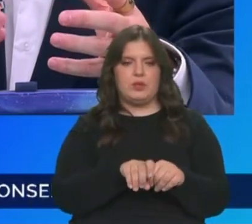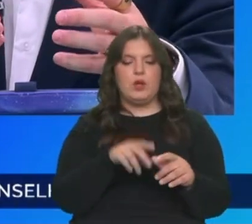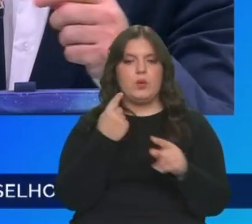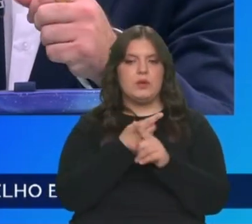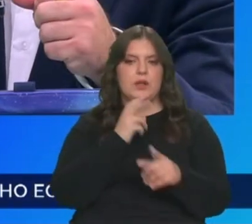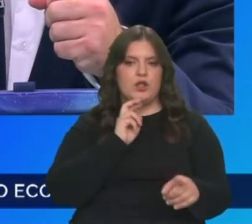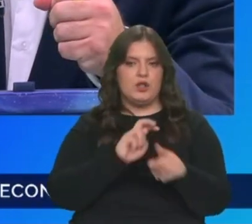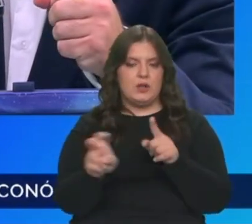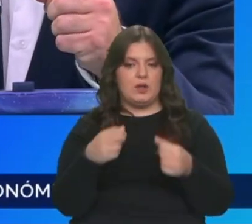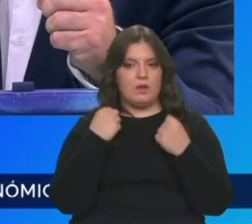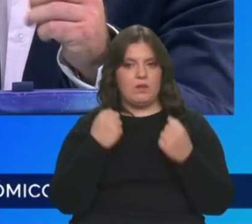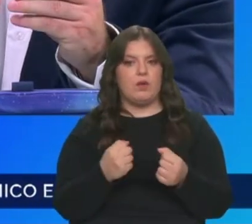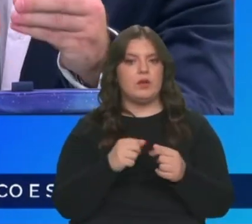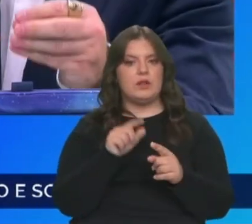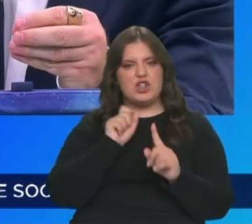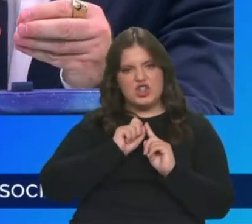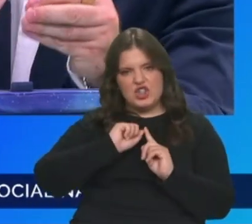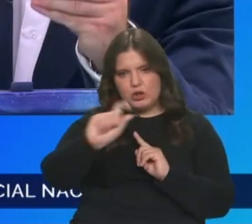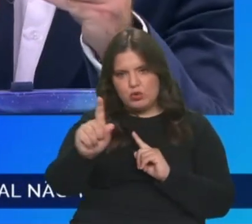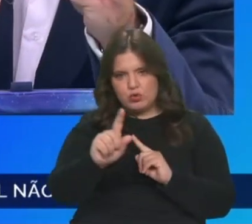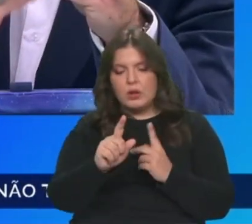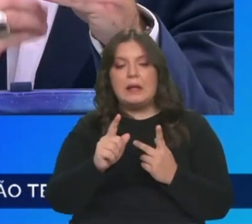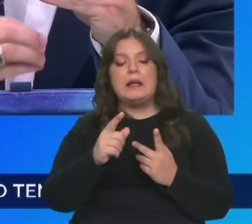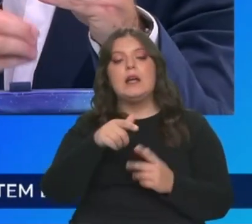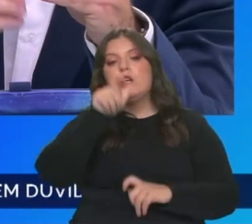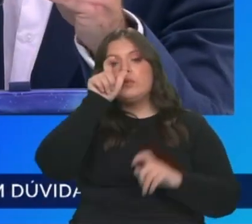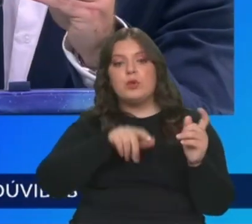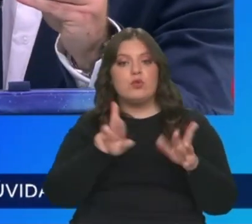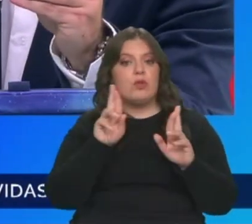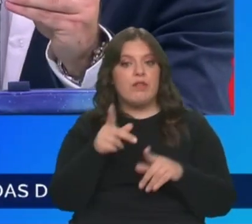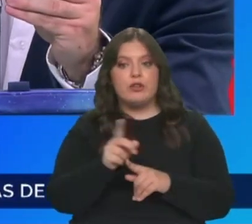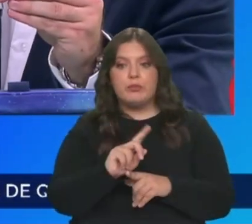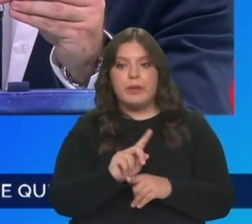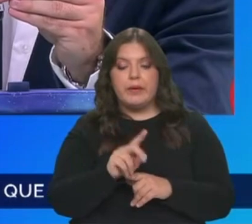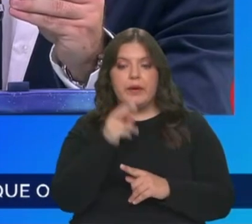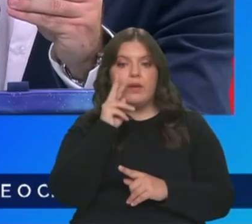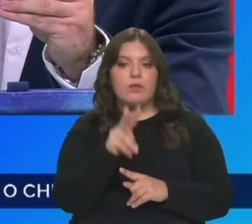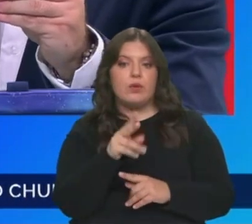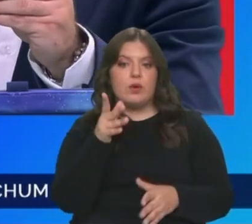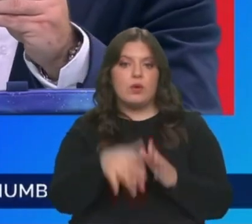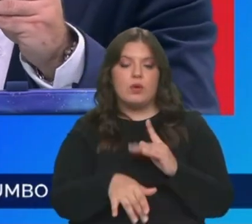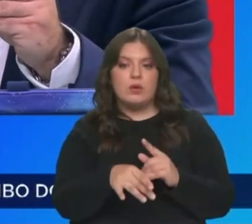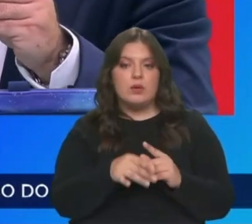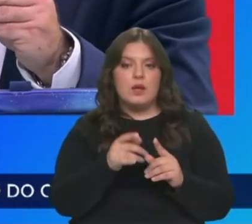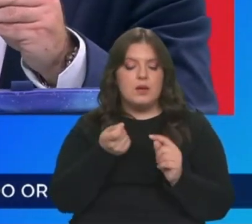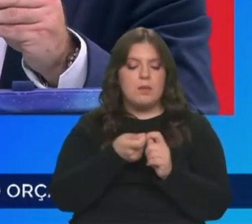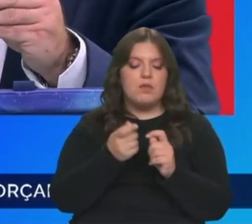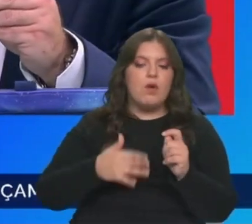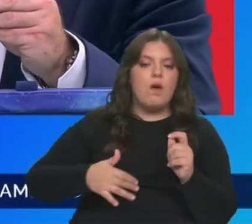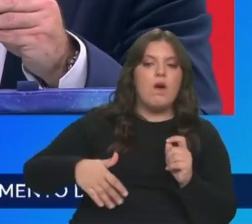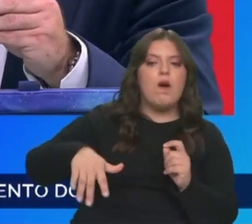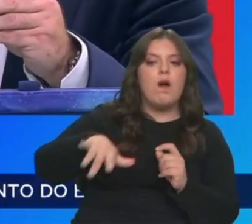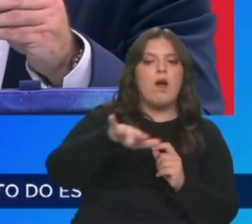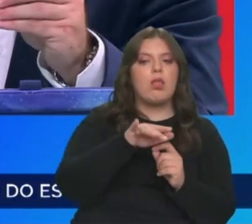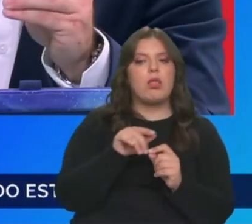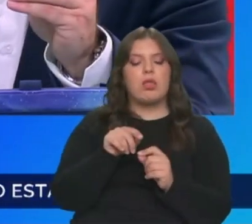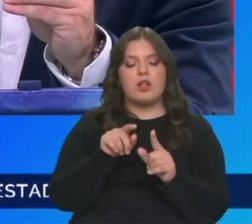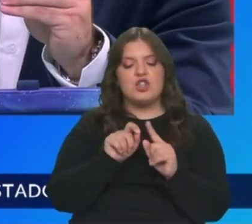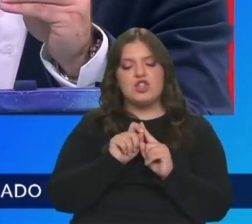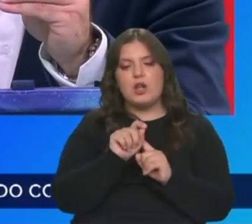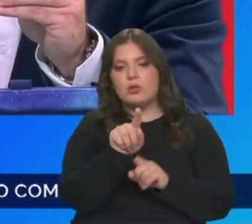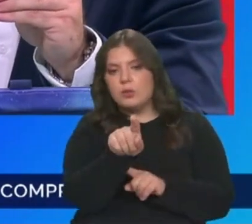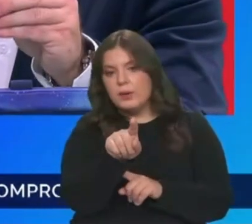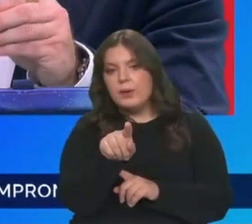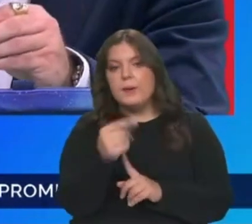energética, fortemente energética destes jatos. O que os astrónomos não estavam à espera é de ver aquilo que acontece nas redondezas deste jato. Porque